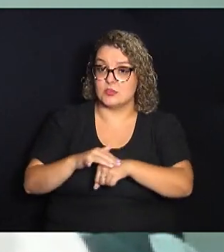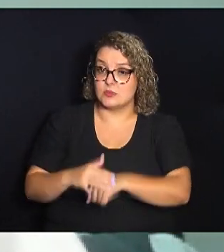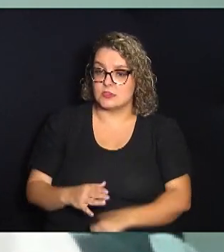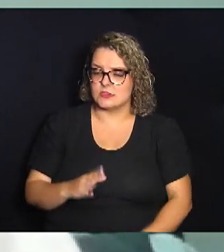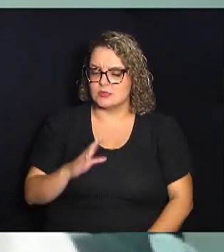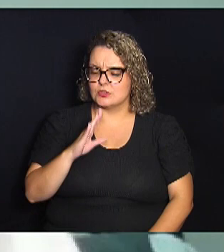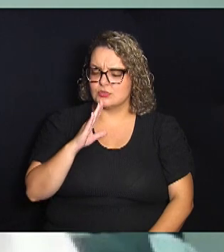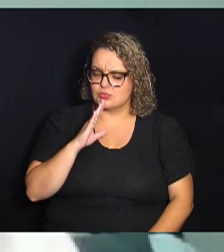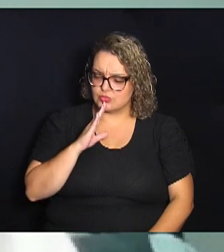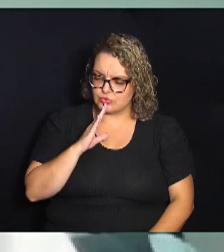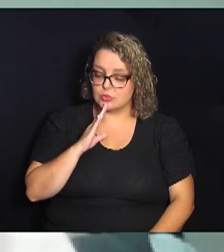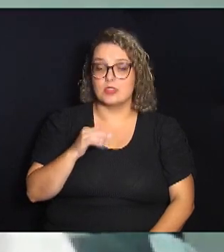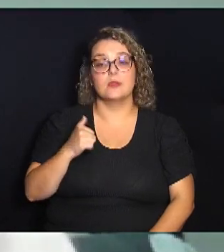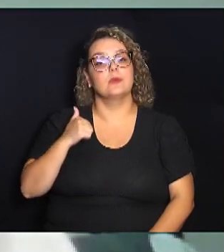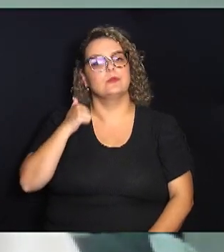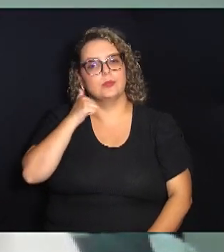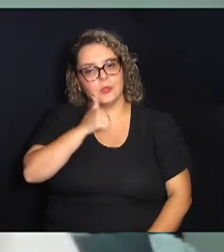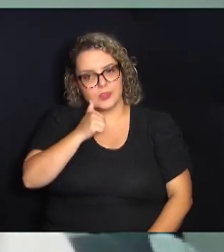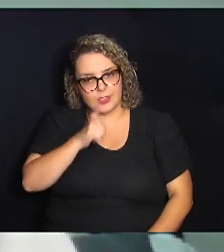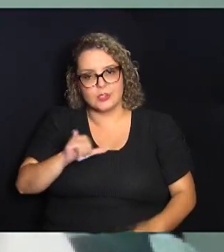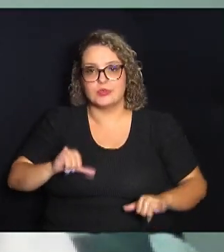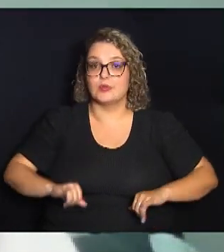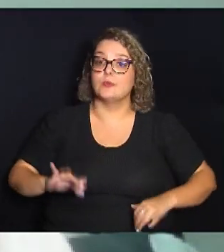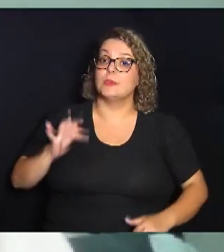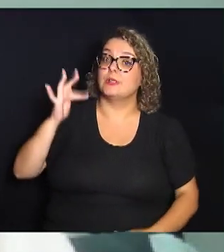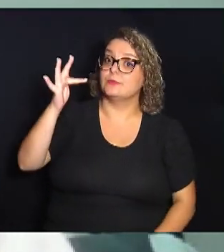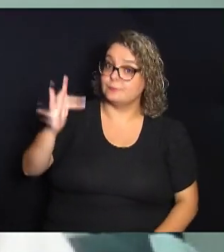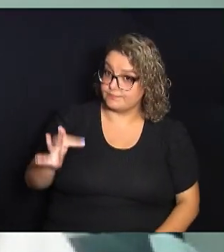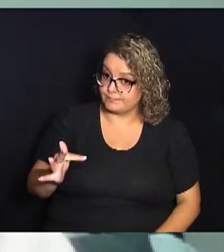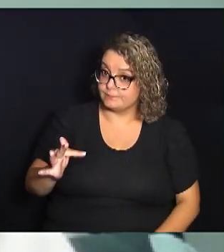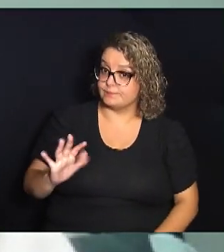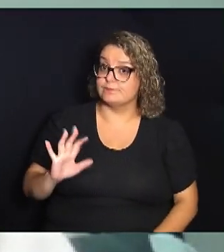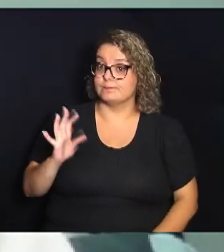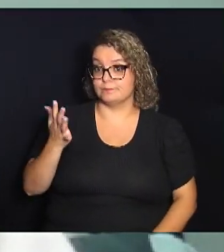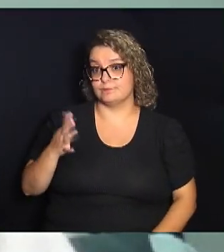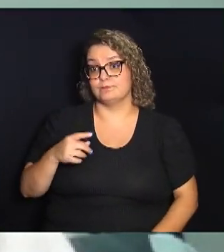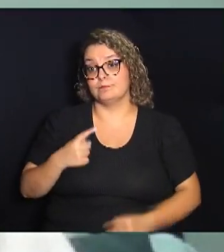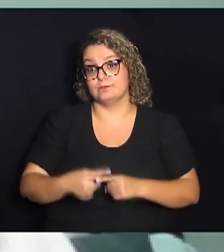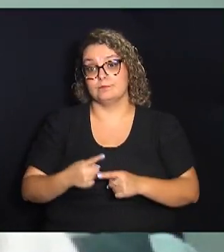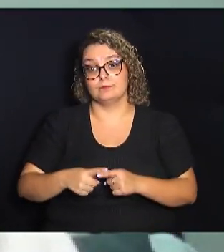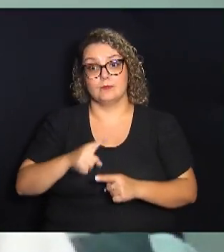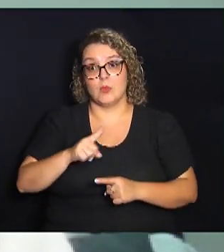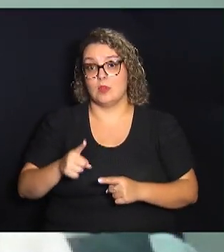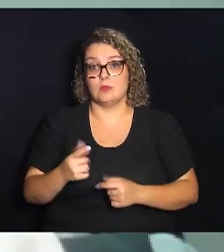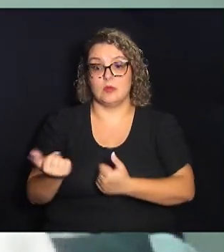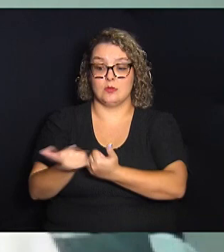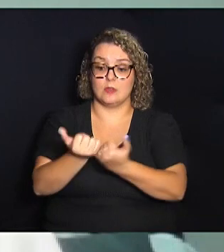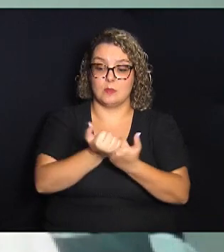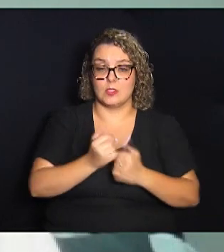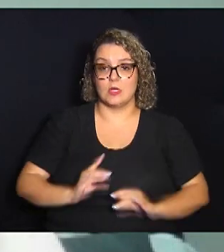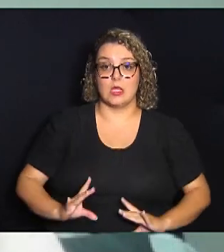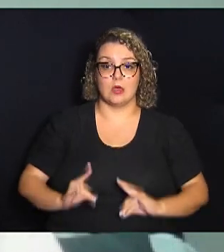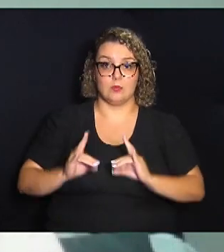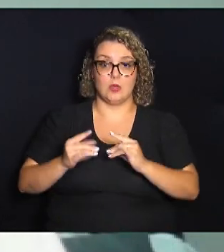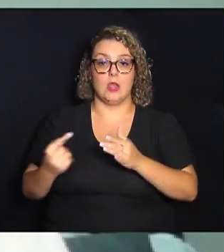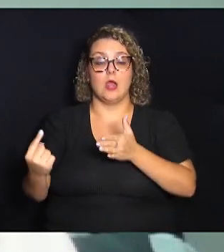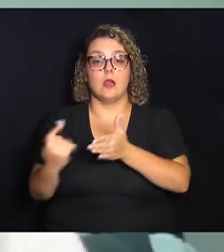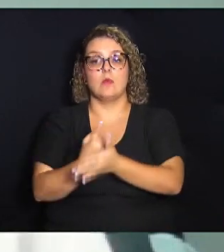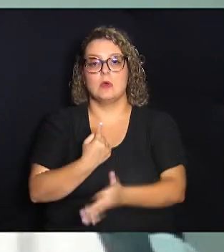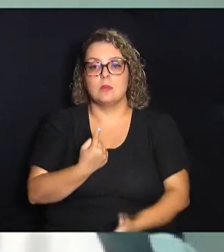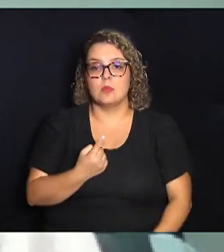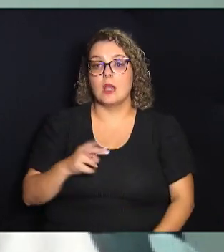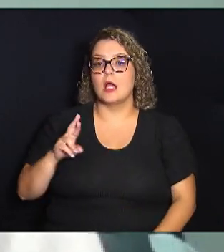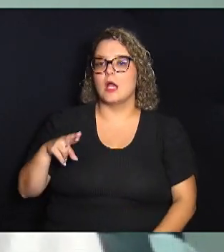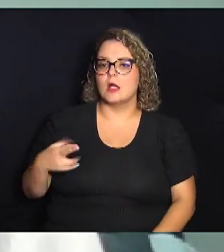silenciosas que a mulher vai sofrer lá na frente e que aconteceram exatamente porque ela não fez terapias hormonais. E aí você me perguntou a